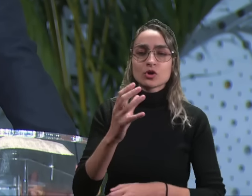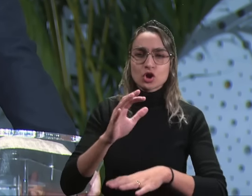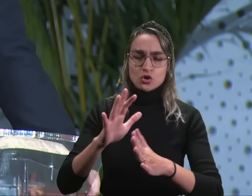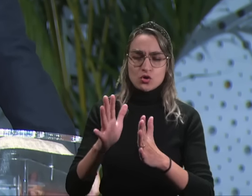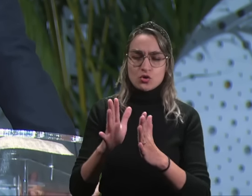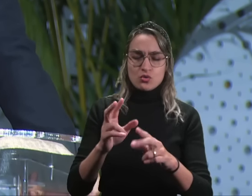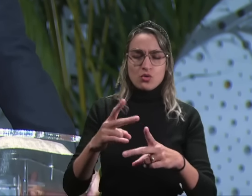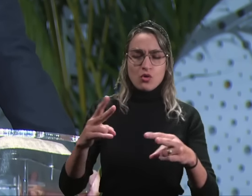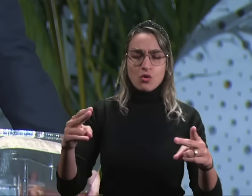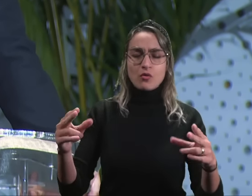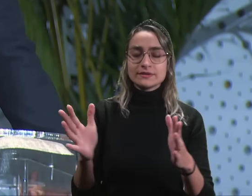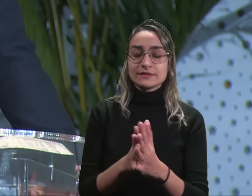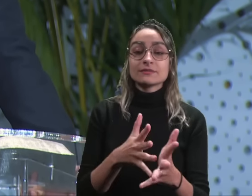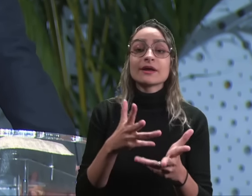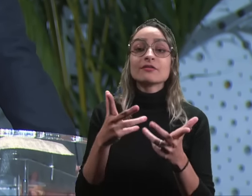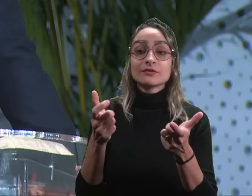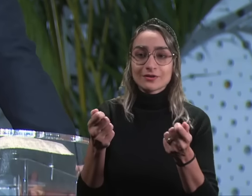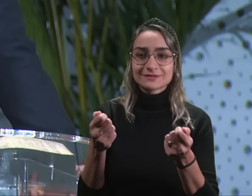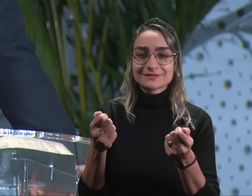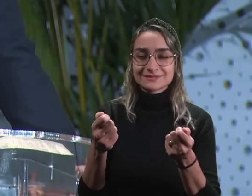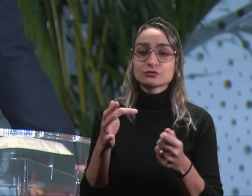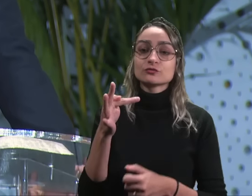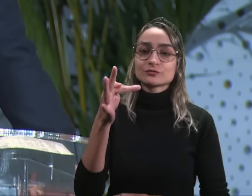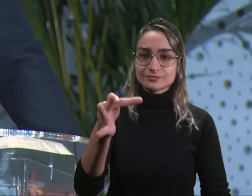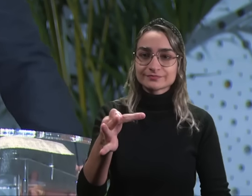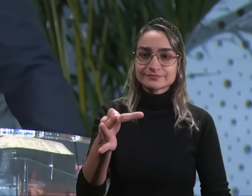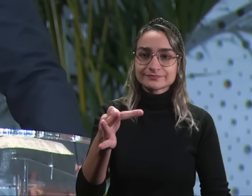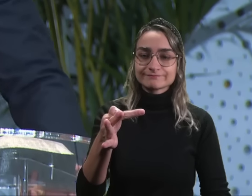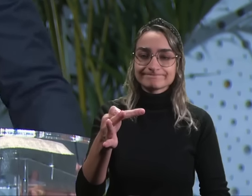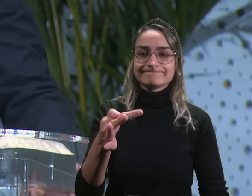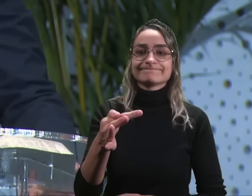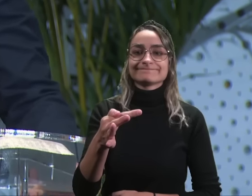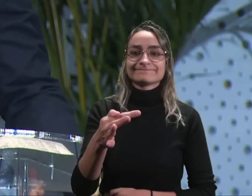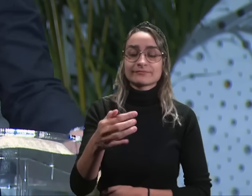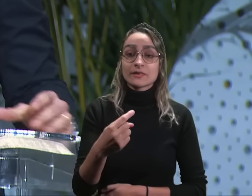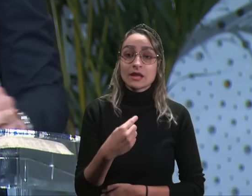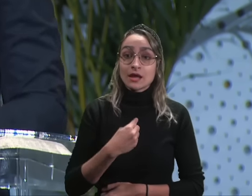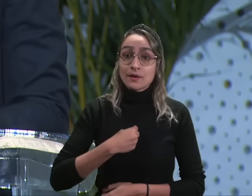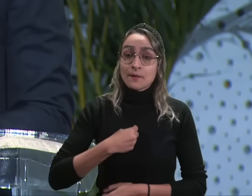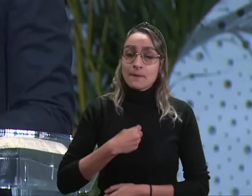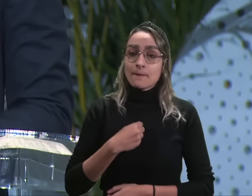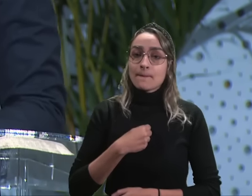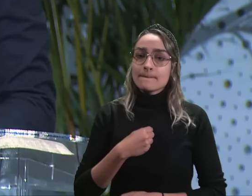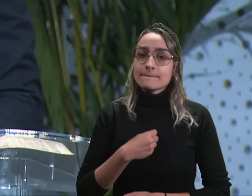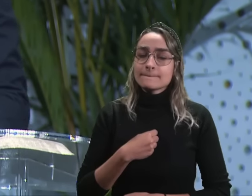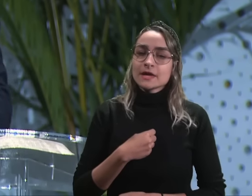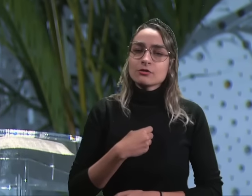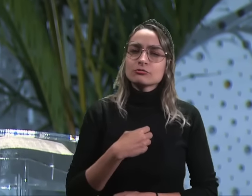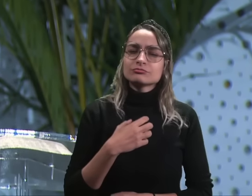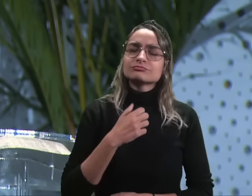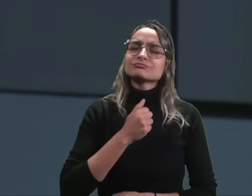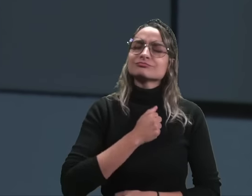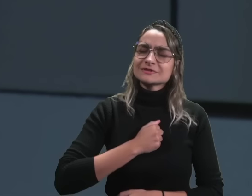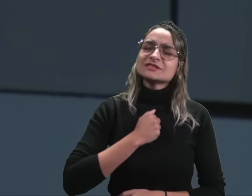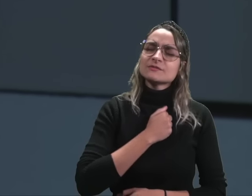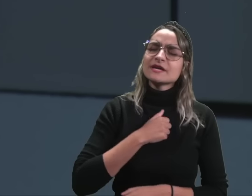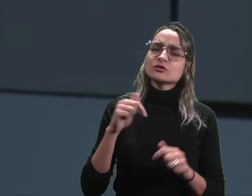Amém e o apelo é não percam a confiança de vocês porque ela tem